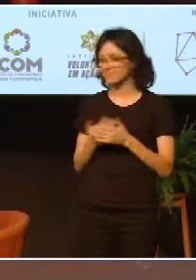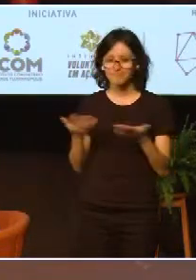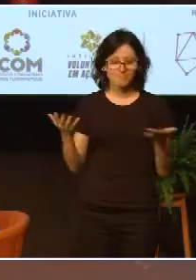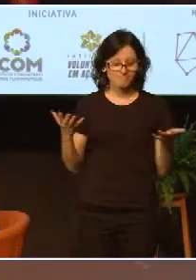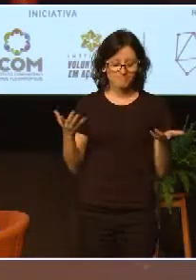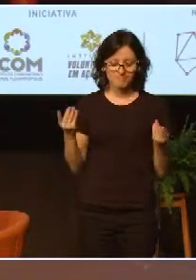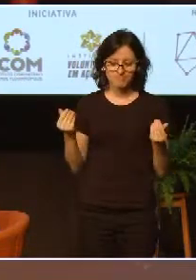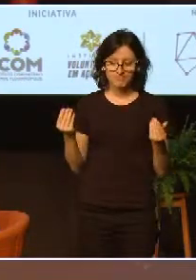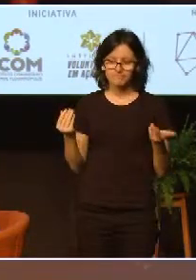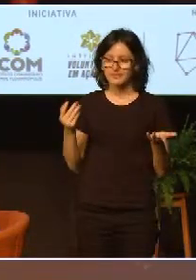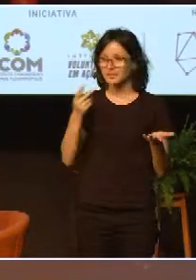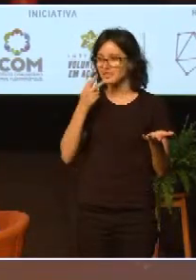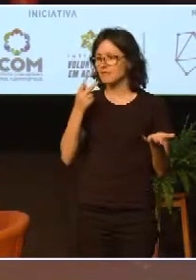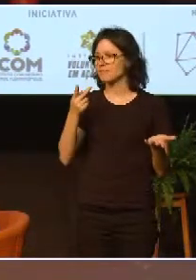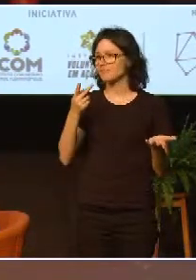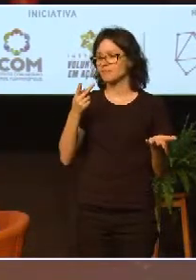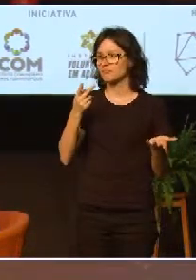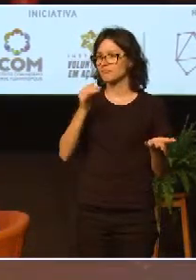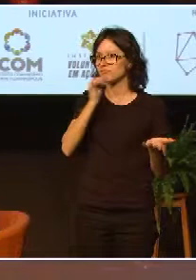Cara, quando você